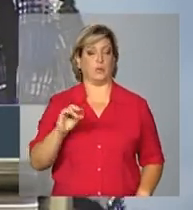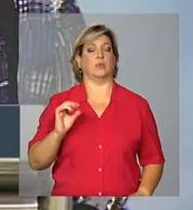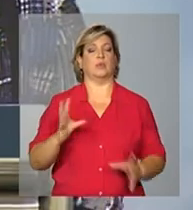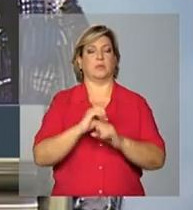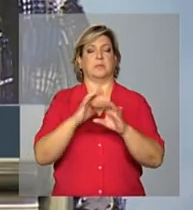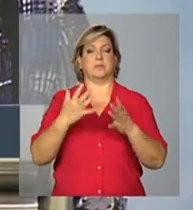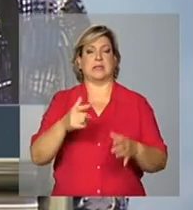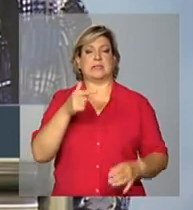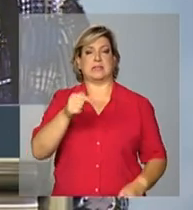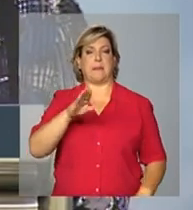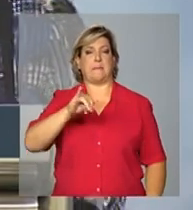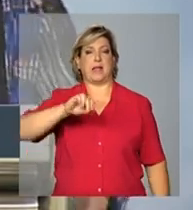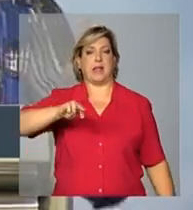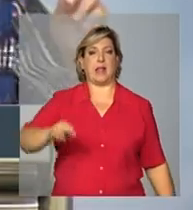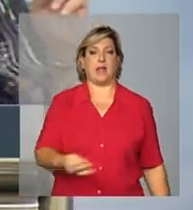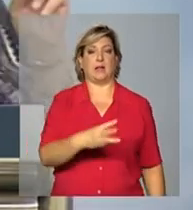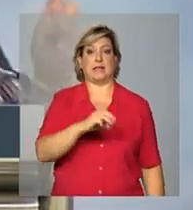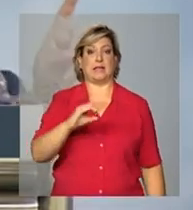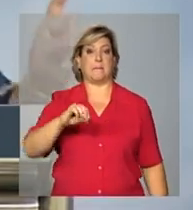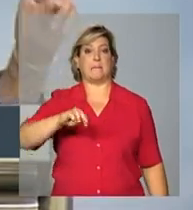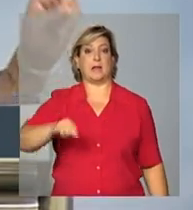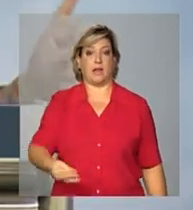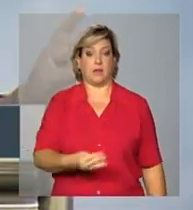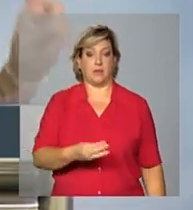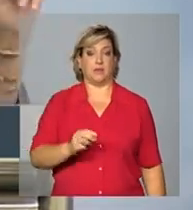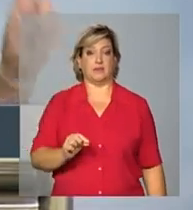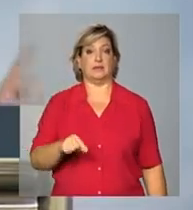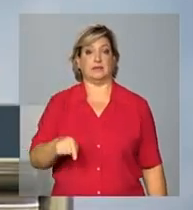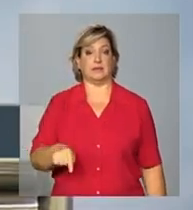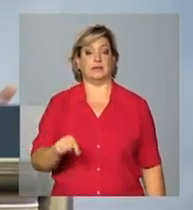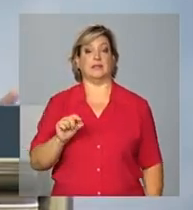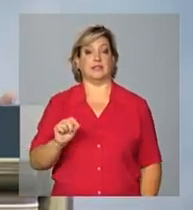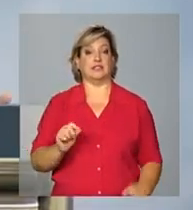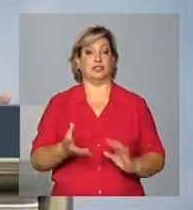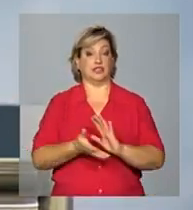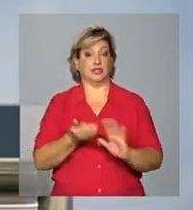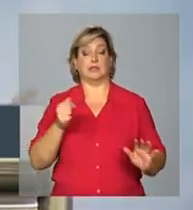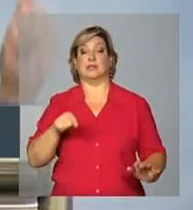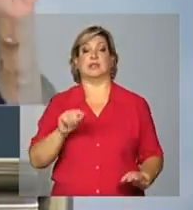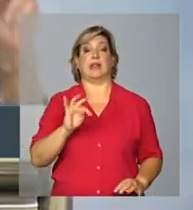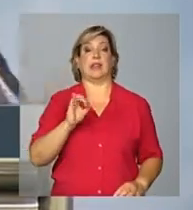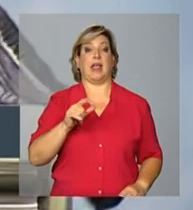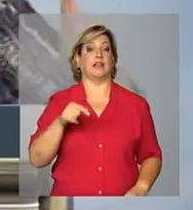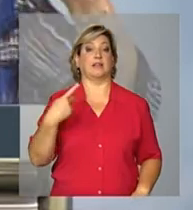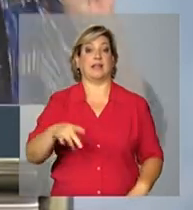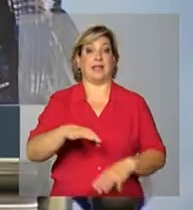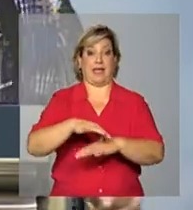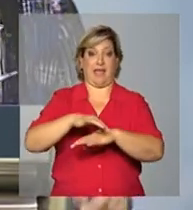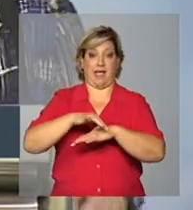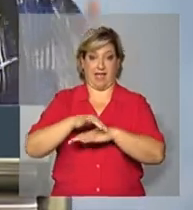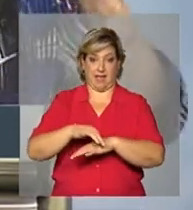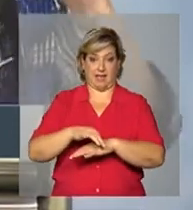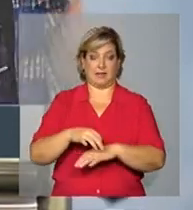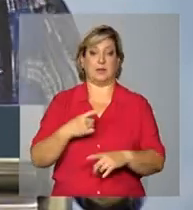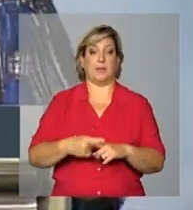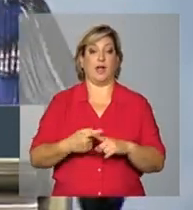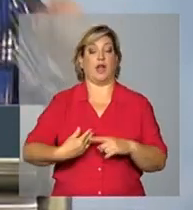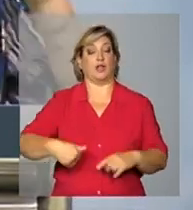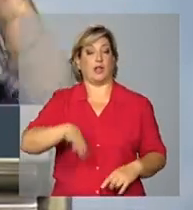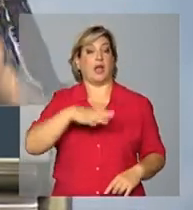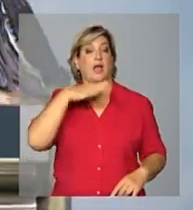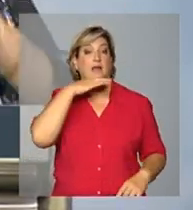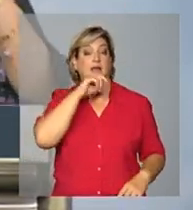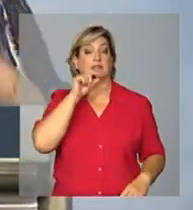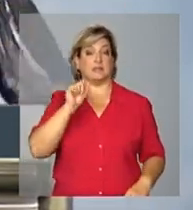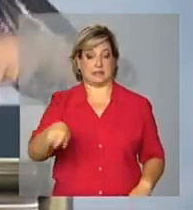e 300 milhões. Foi desonerar a carne, porque nós achamos que o brasileiro,